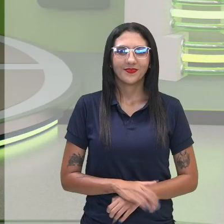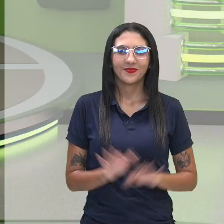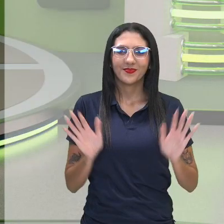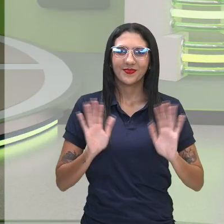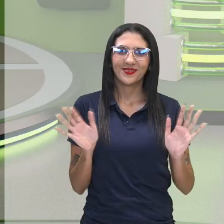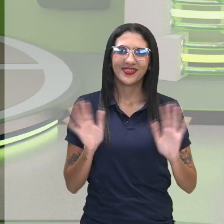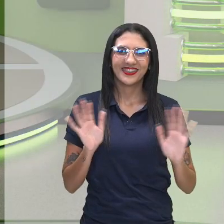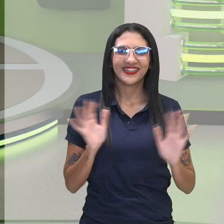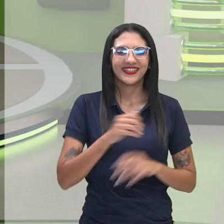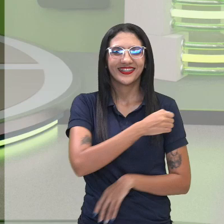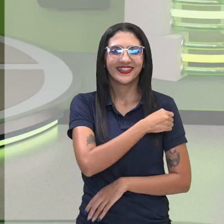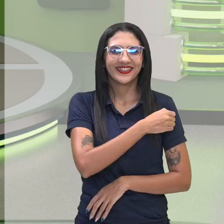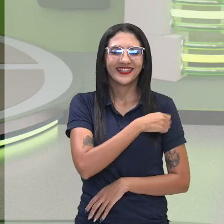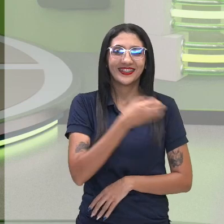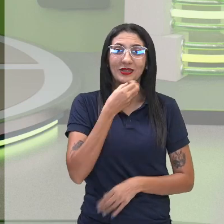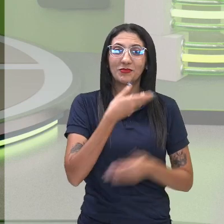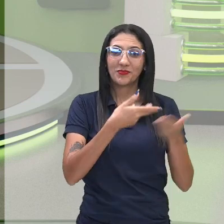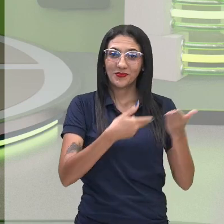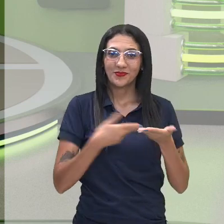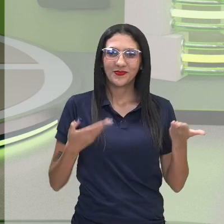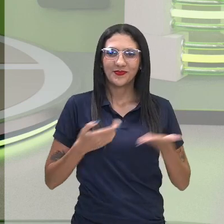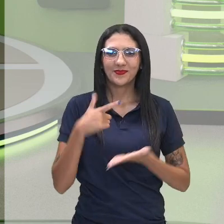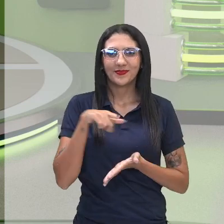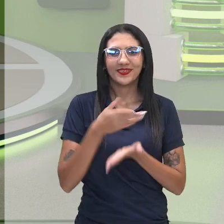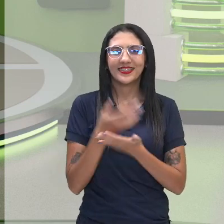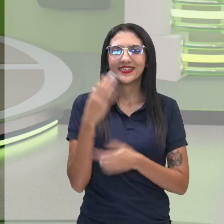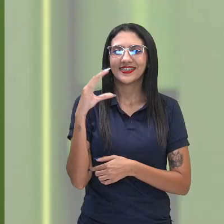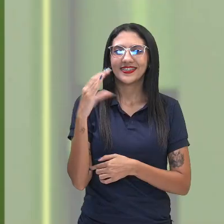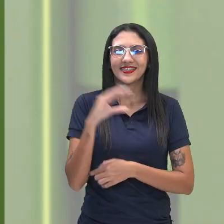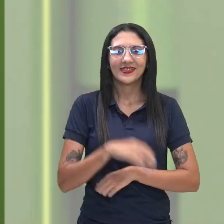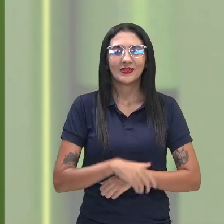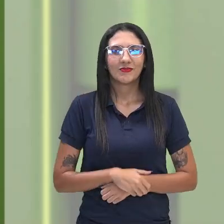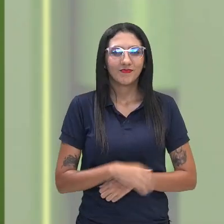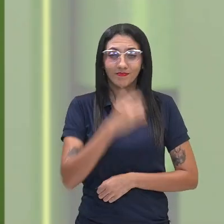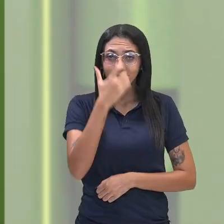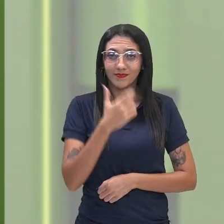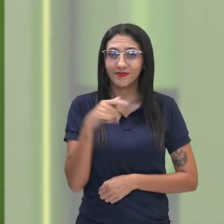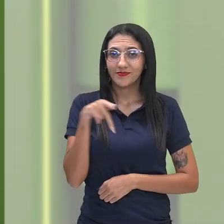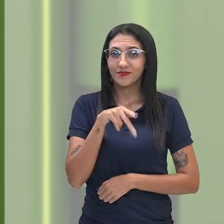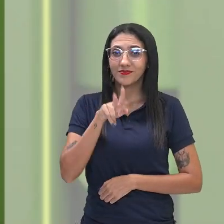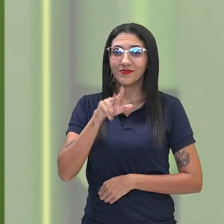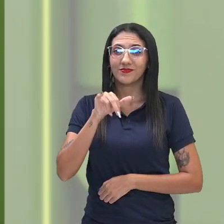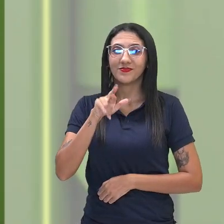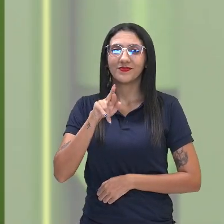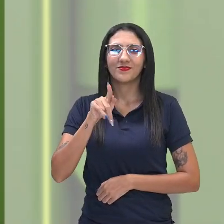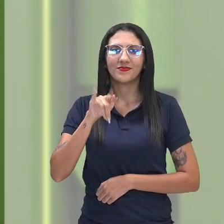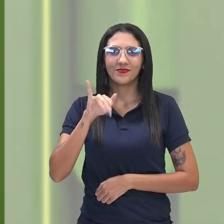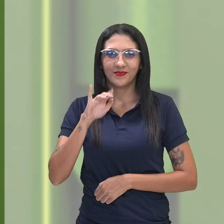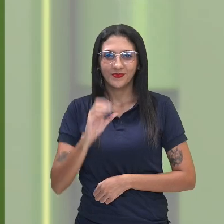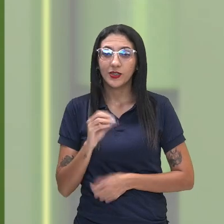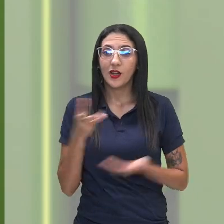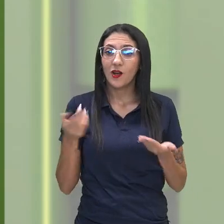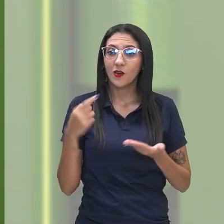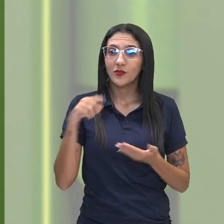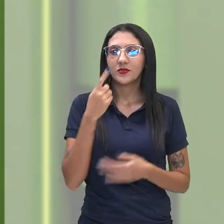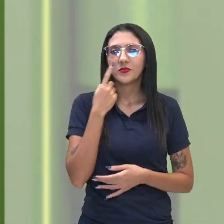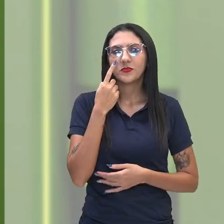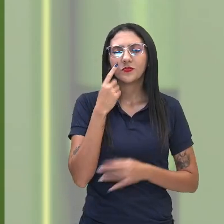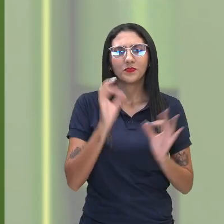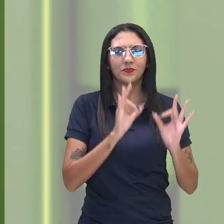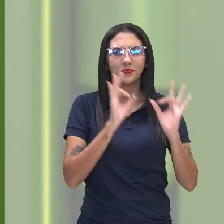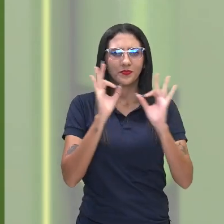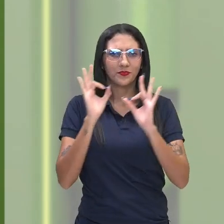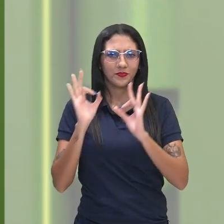Olá, sejam todos muito bem-vindos a mais uma aula de ciências. Eu sou o professor Virgílio Guedes e a partir de agora vocês vão acompanhar comigo